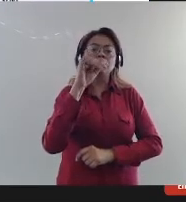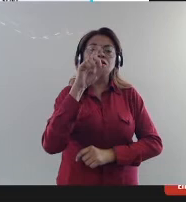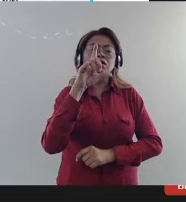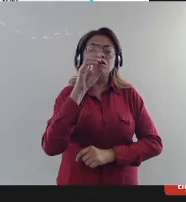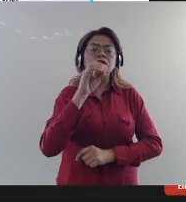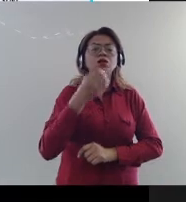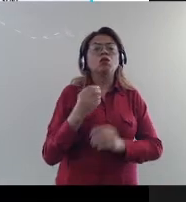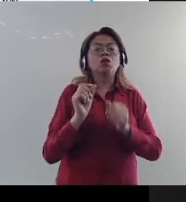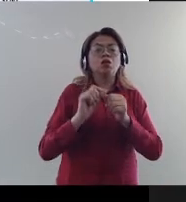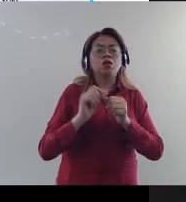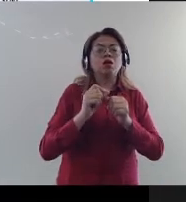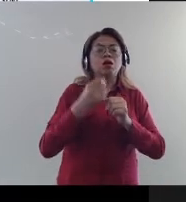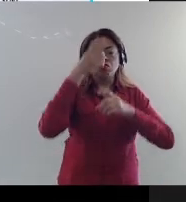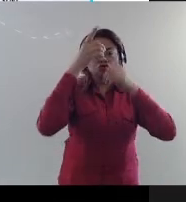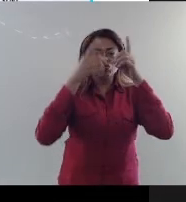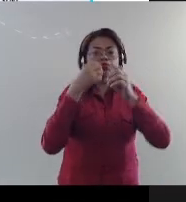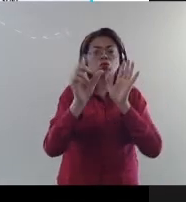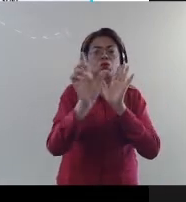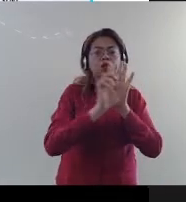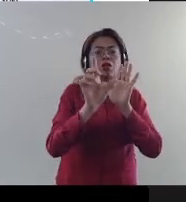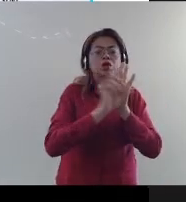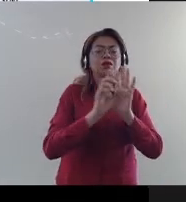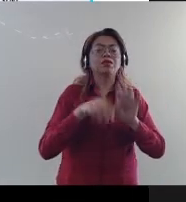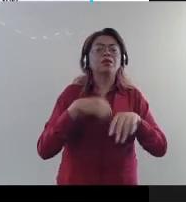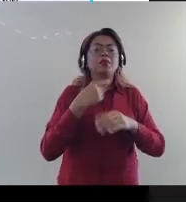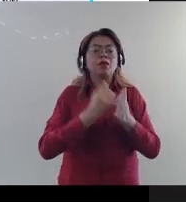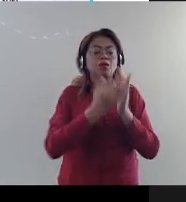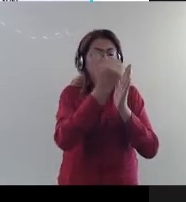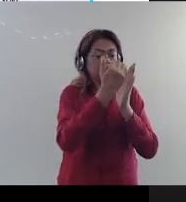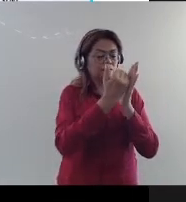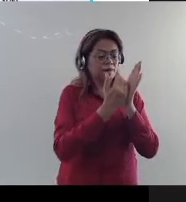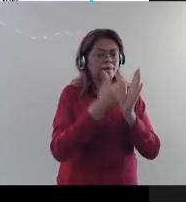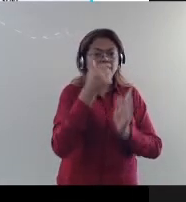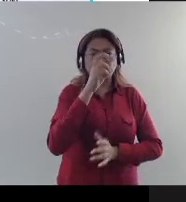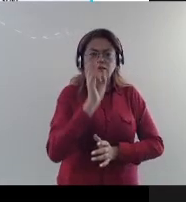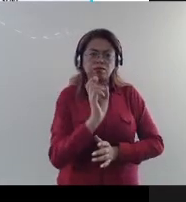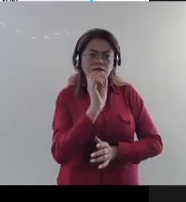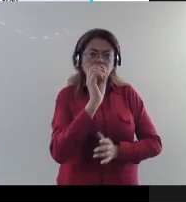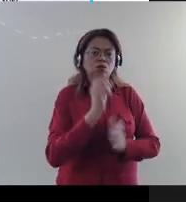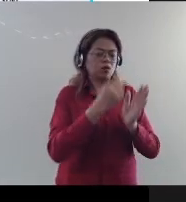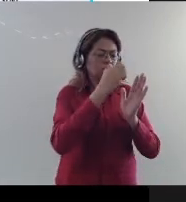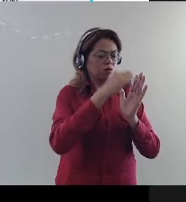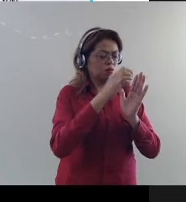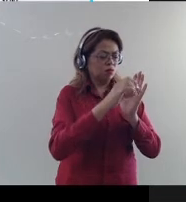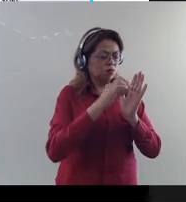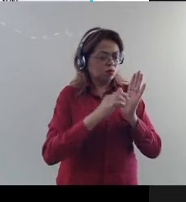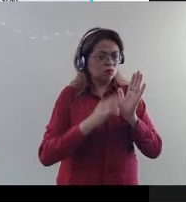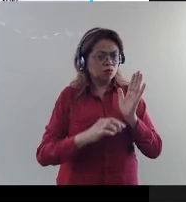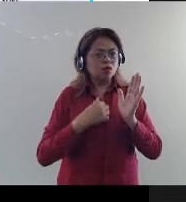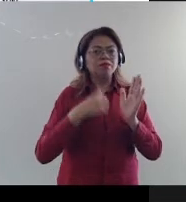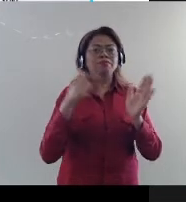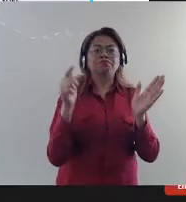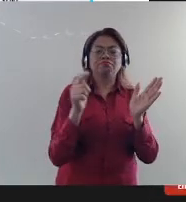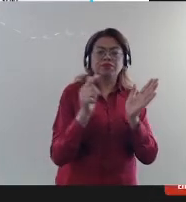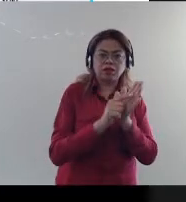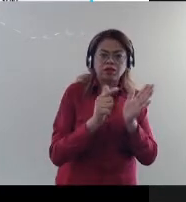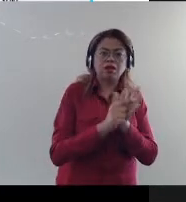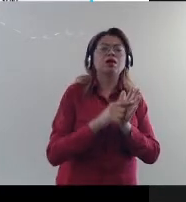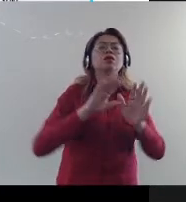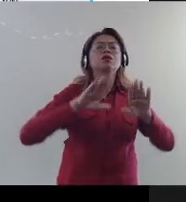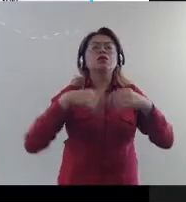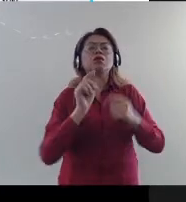aí da lei, que a gente quebrou a lei em 150 itens, criou todo o plano de ação, quem faz o quê,